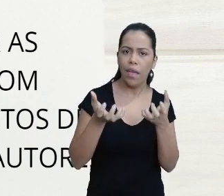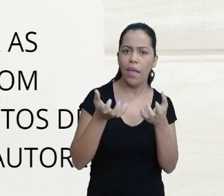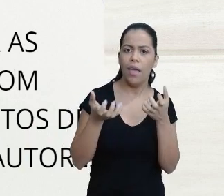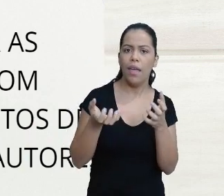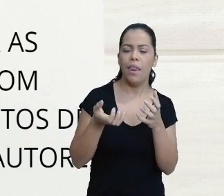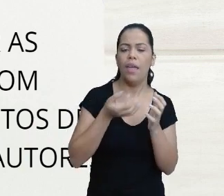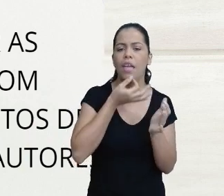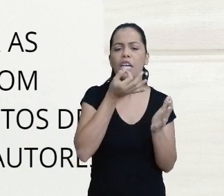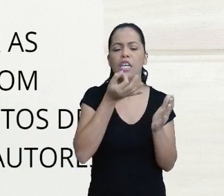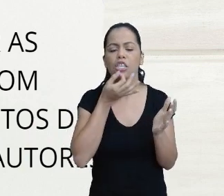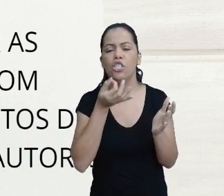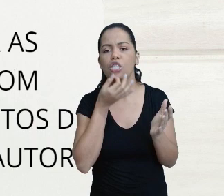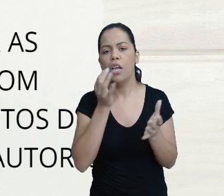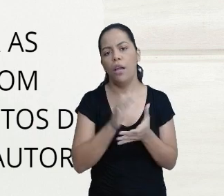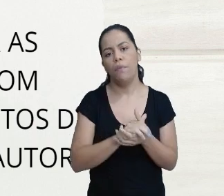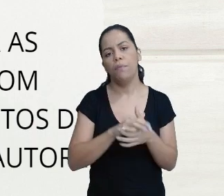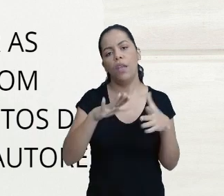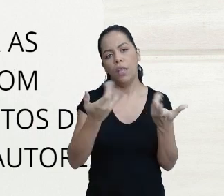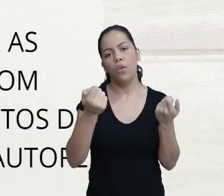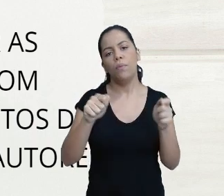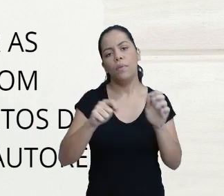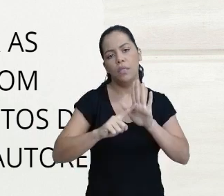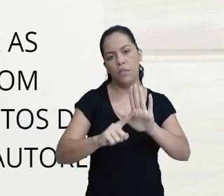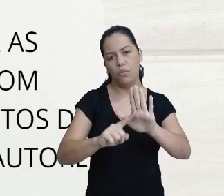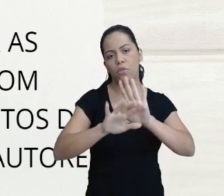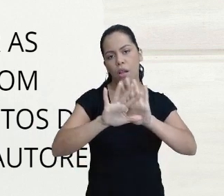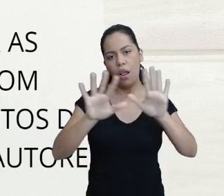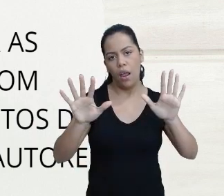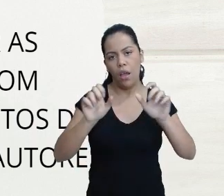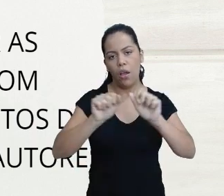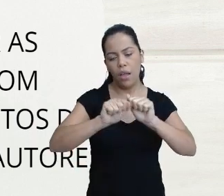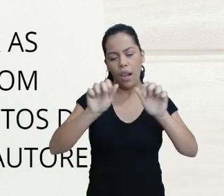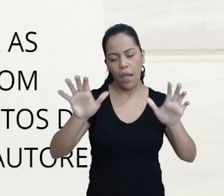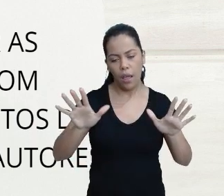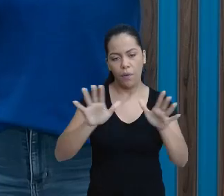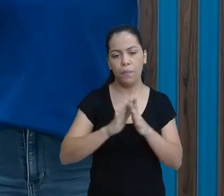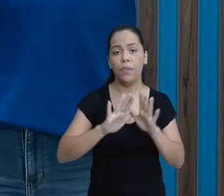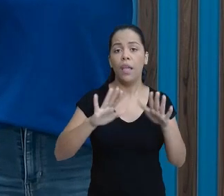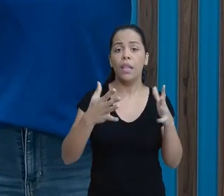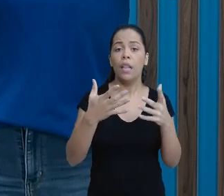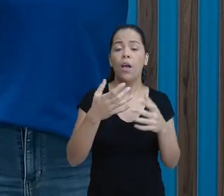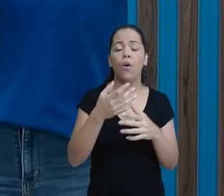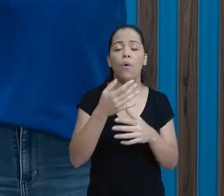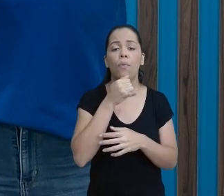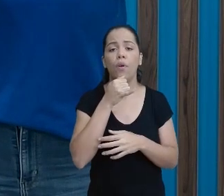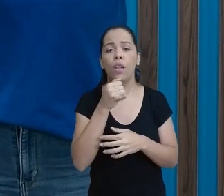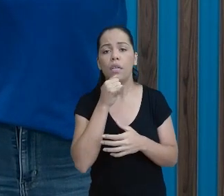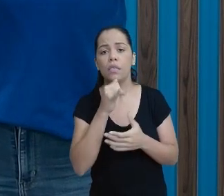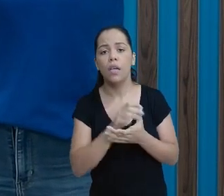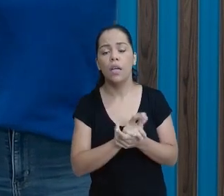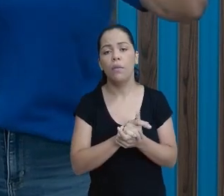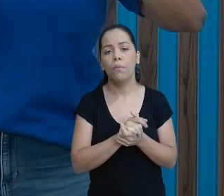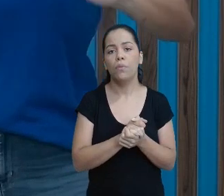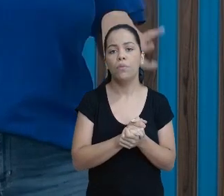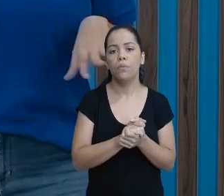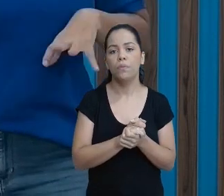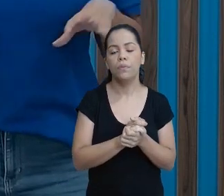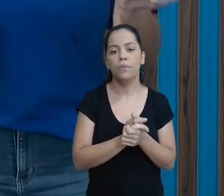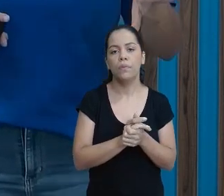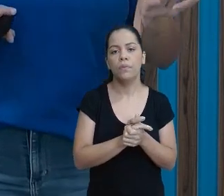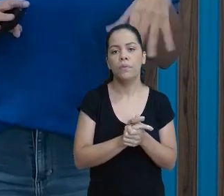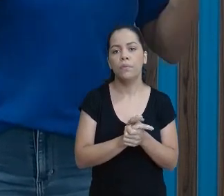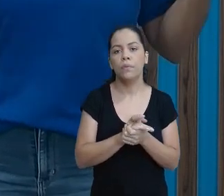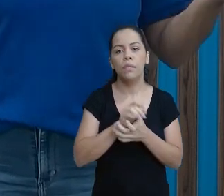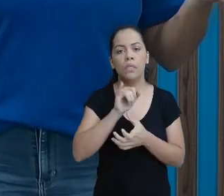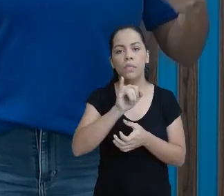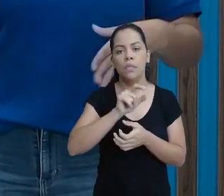crítica? Então, eu preciso deixar isso claro. E a estrutura da obra, por exemplo, se eu vou falar de